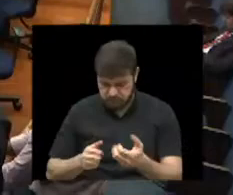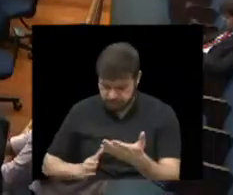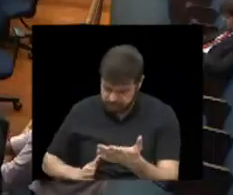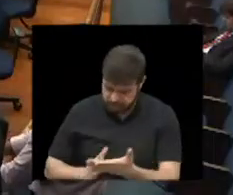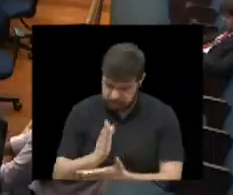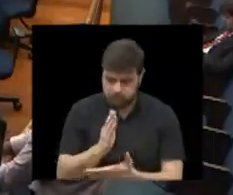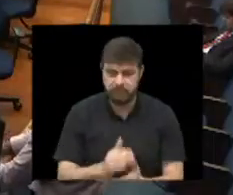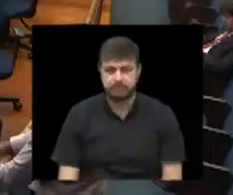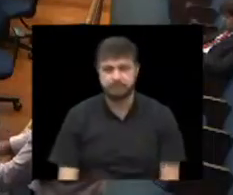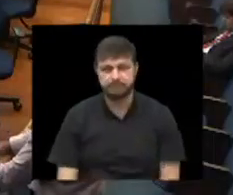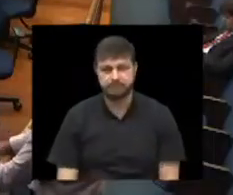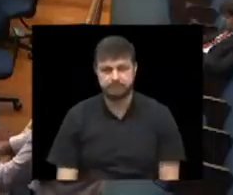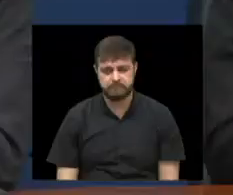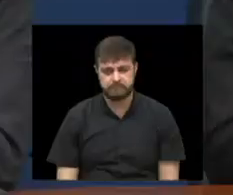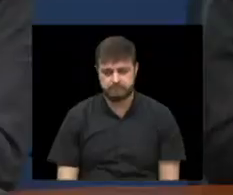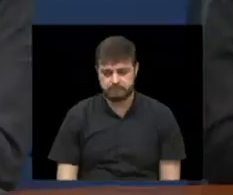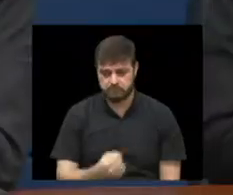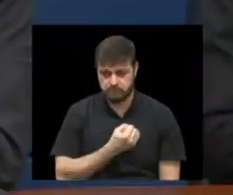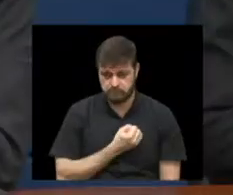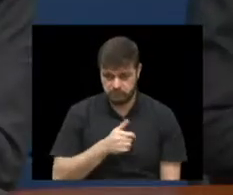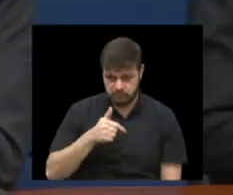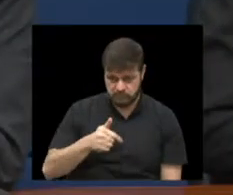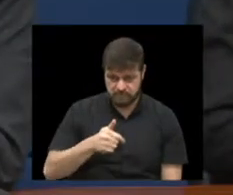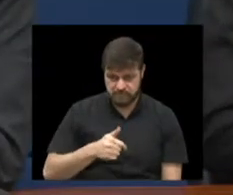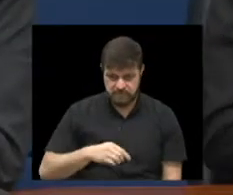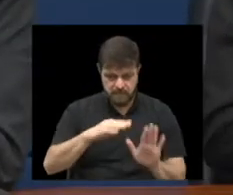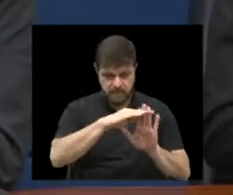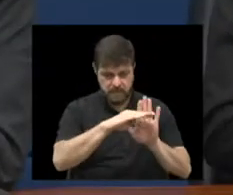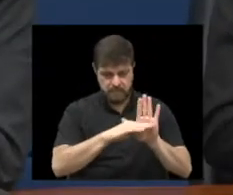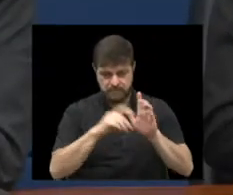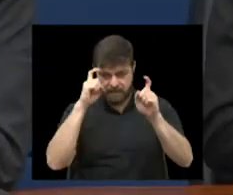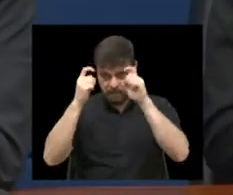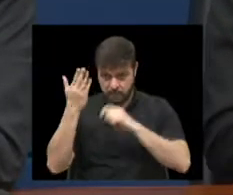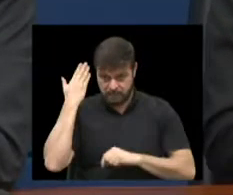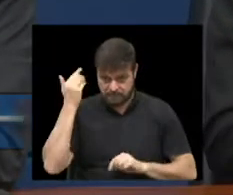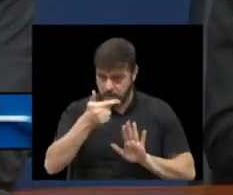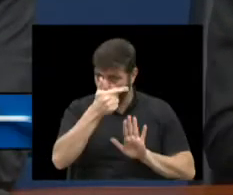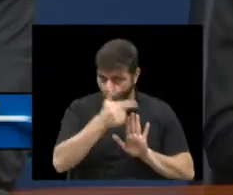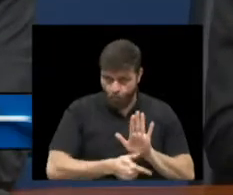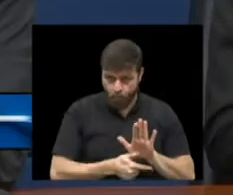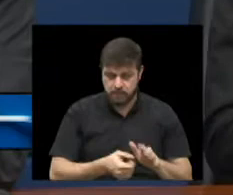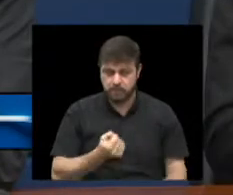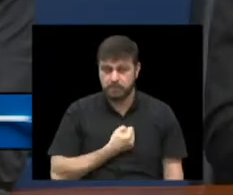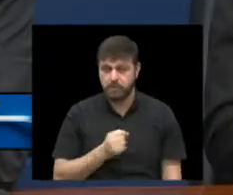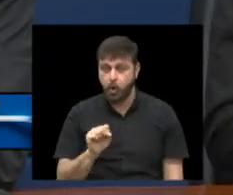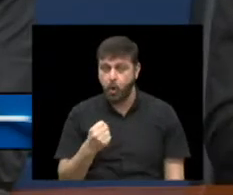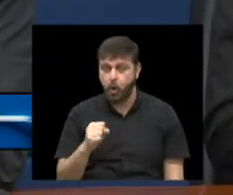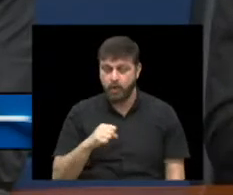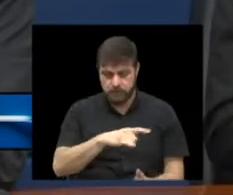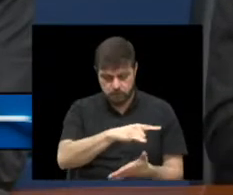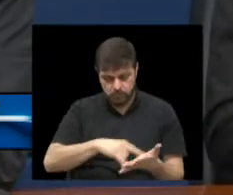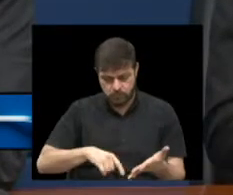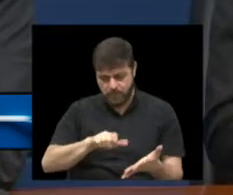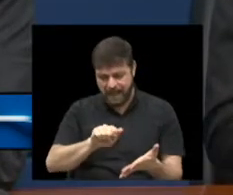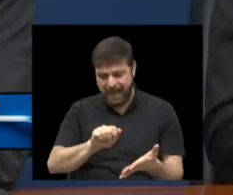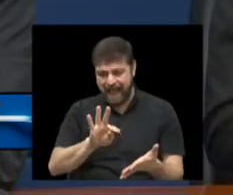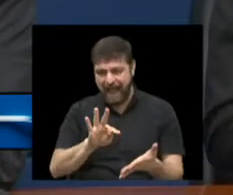estão, aprovado. Item 7, matérias adiadas na reunião anterior, não há. Item 8, discussão e votação da ata. Ata